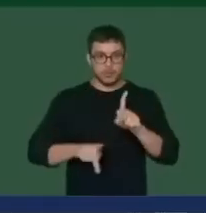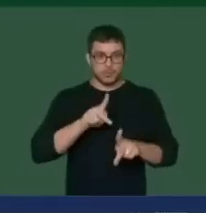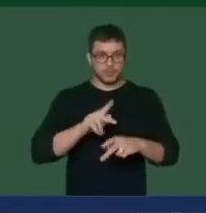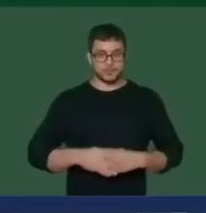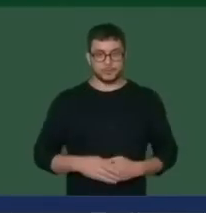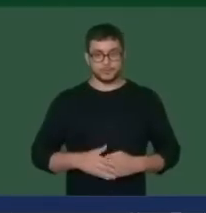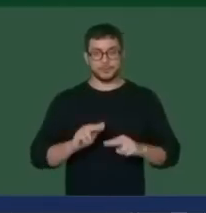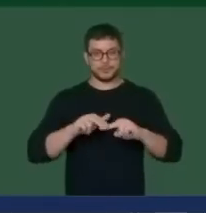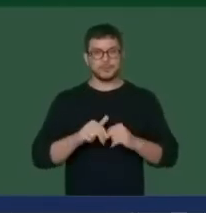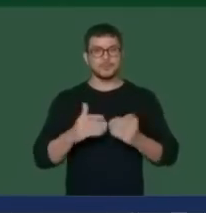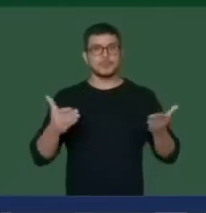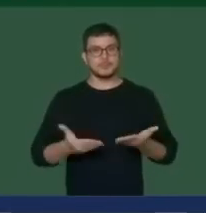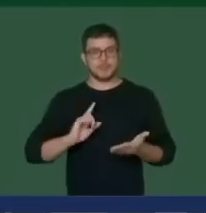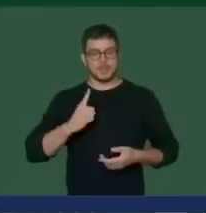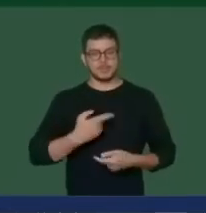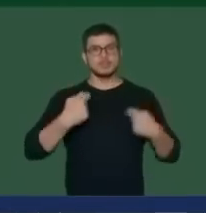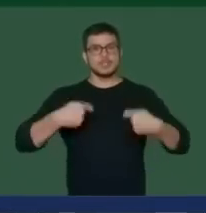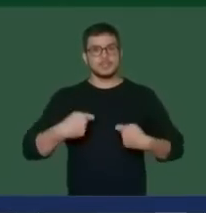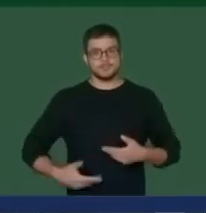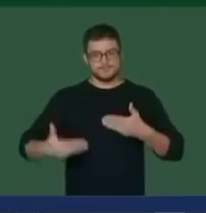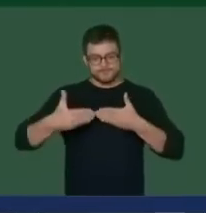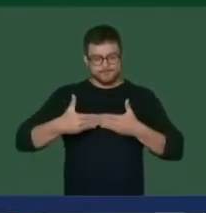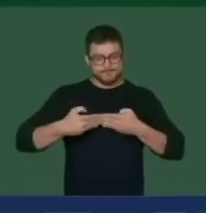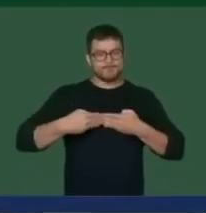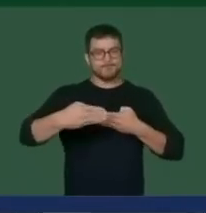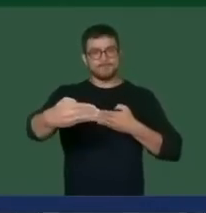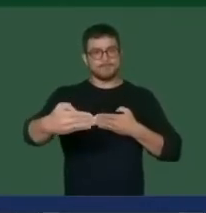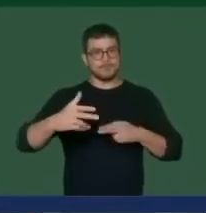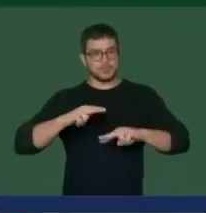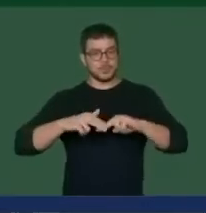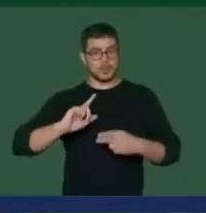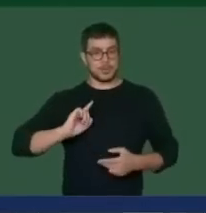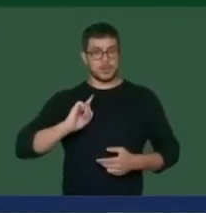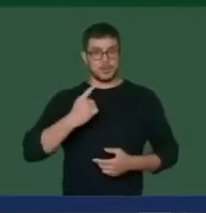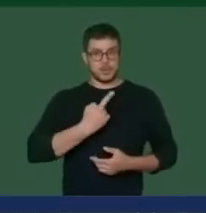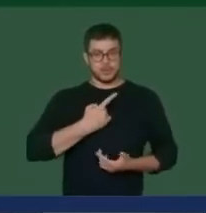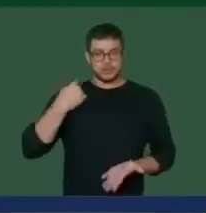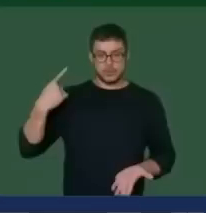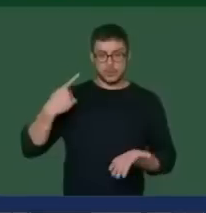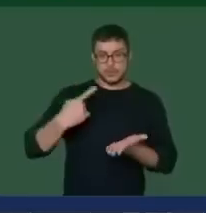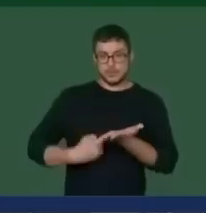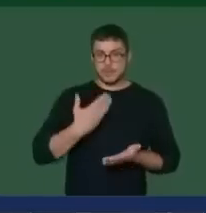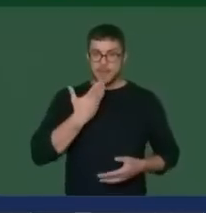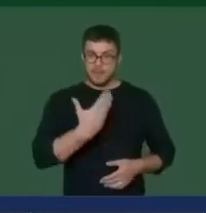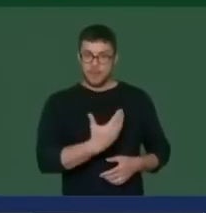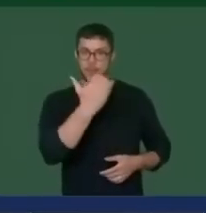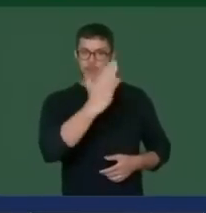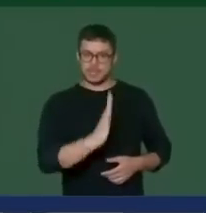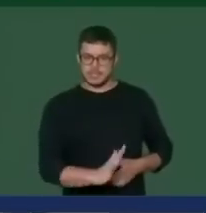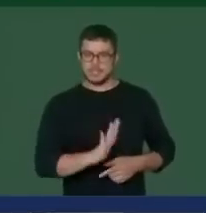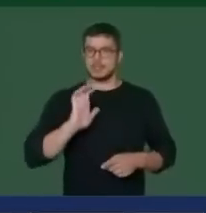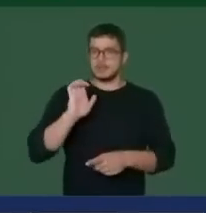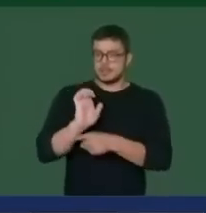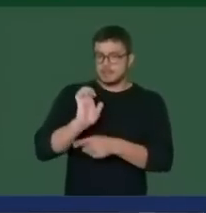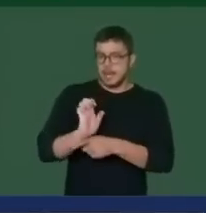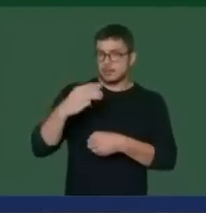hora de olhar para a frente, até porque o compromisso com o Brasil e com os estados, municípios e cada